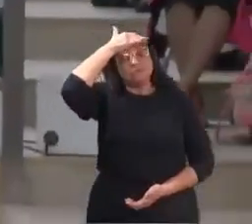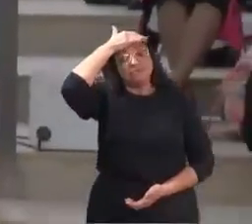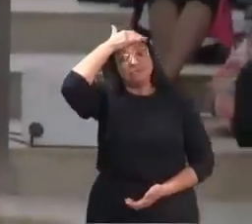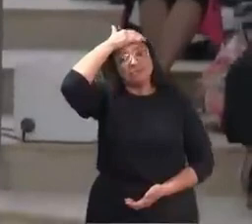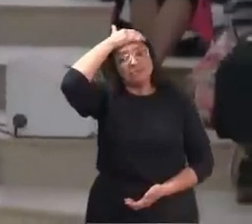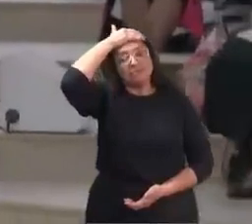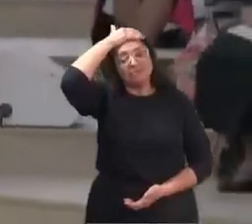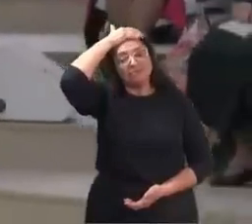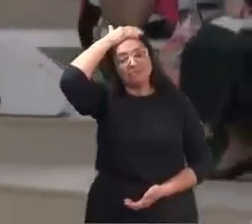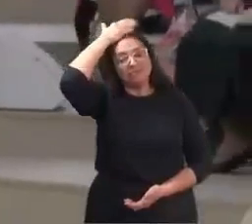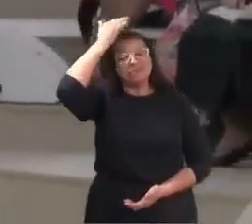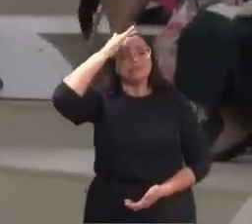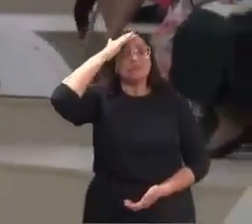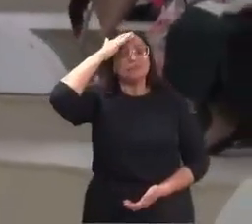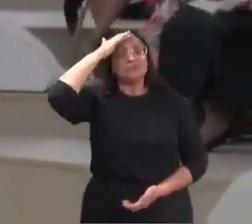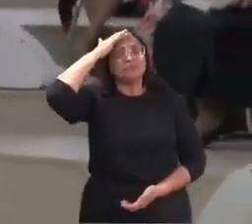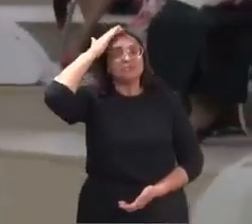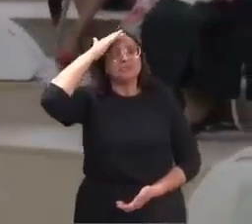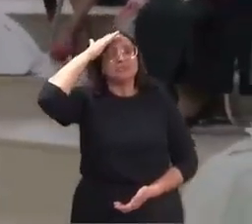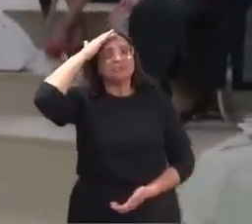Cruza o Jordão, cruza o mar.